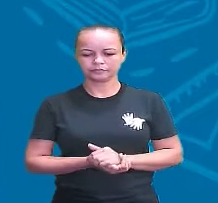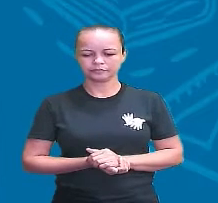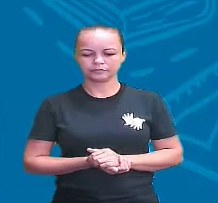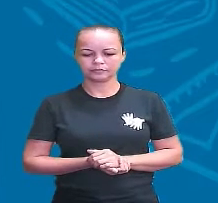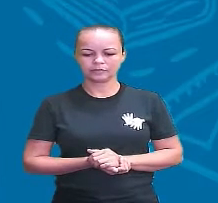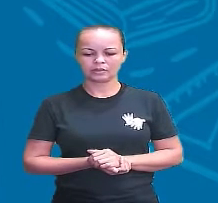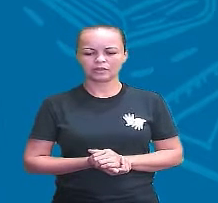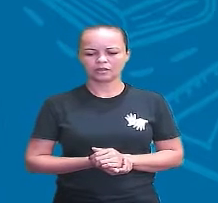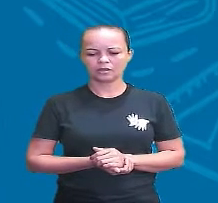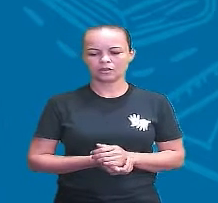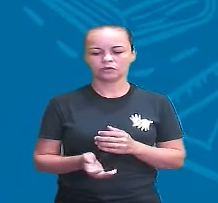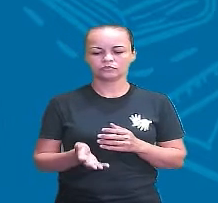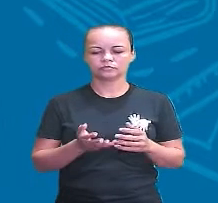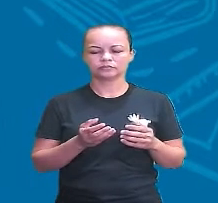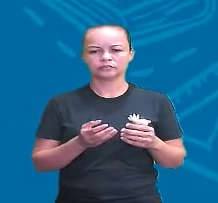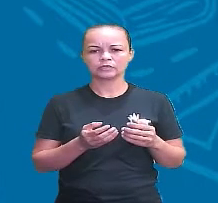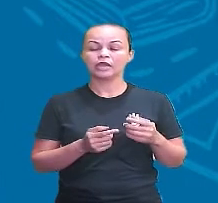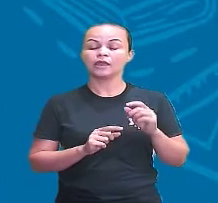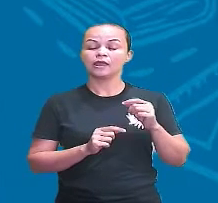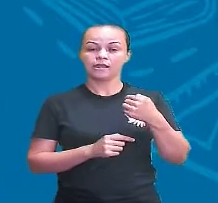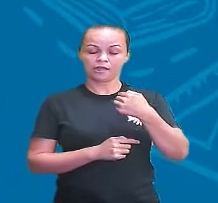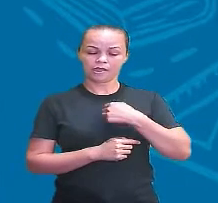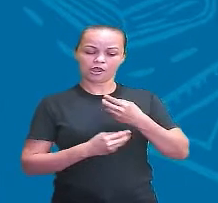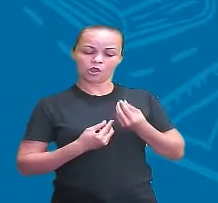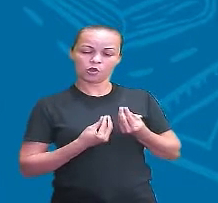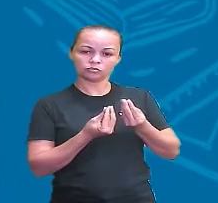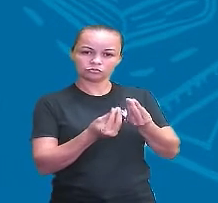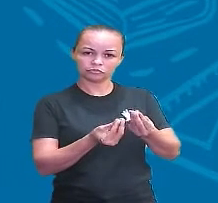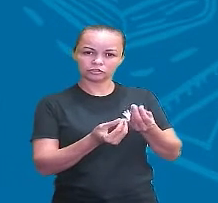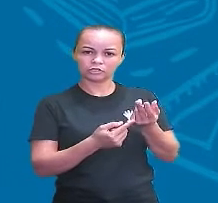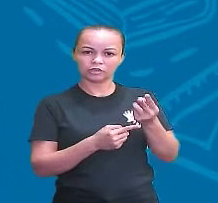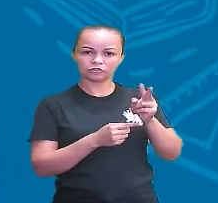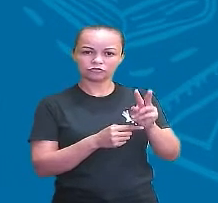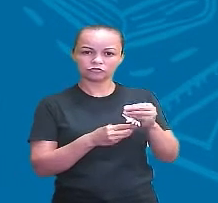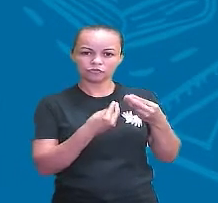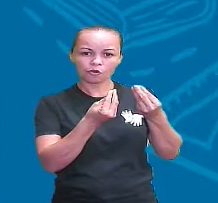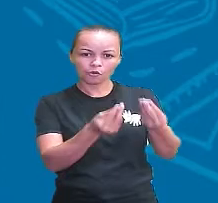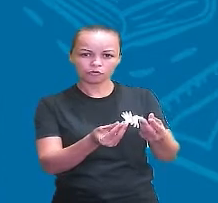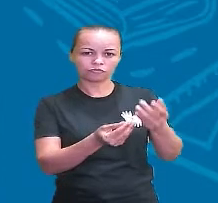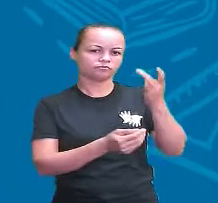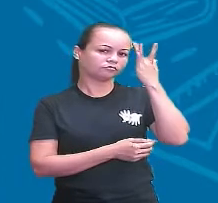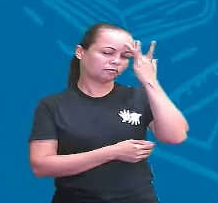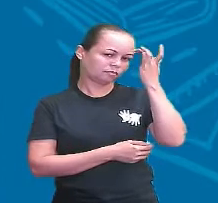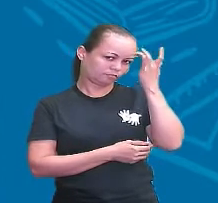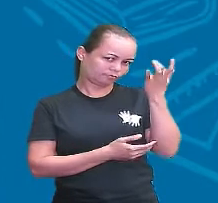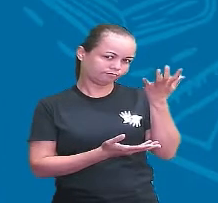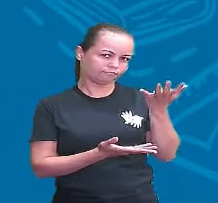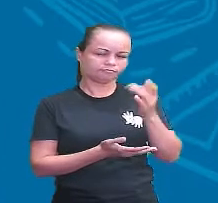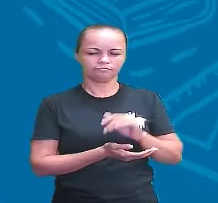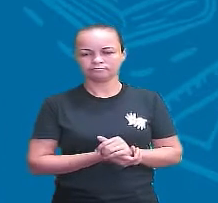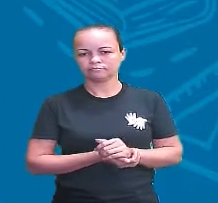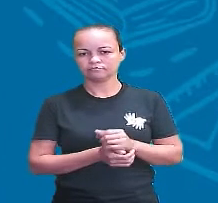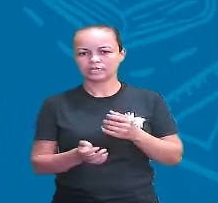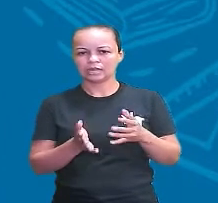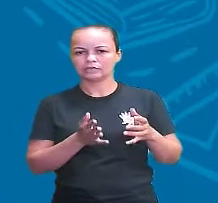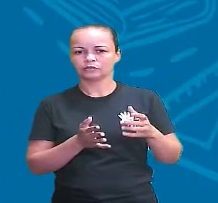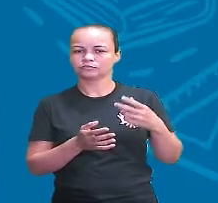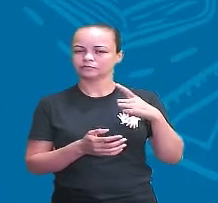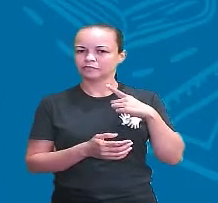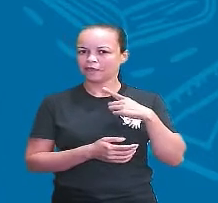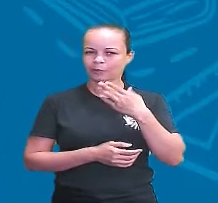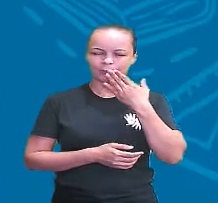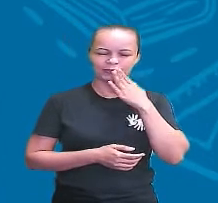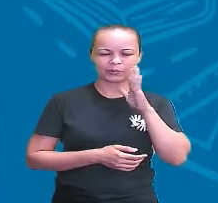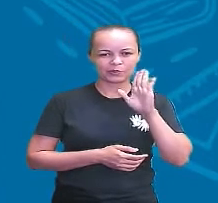emprestar $5? Ó, pergunta boa, hein? Eu te devolvo amanhã. Então, quando a gente tem aí essas